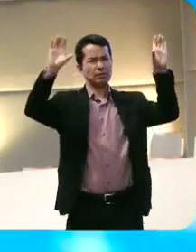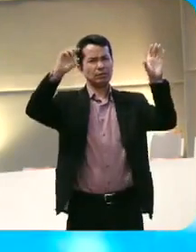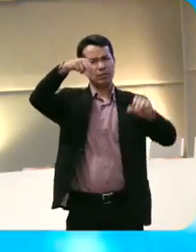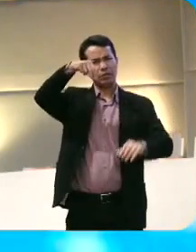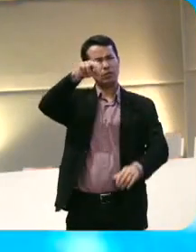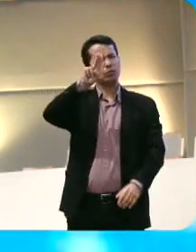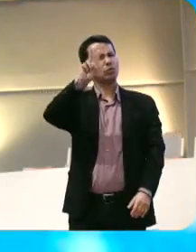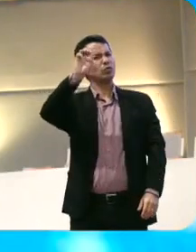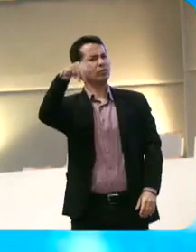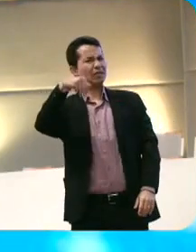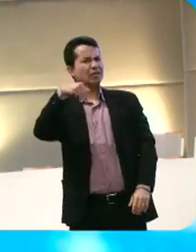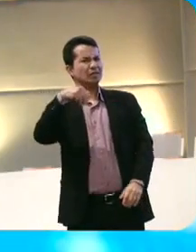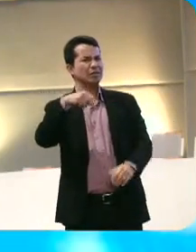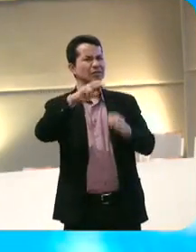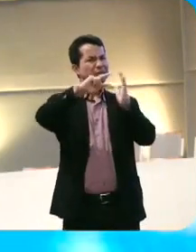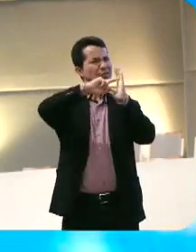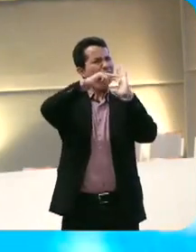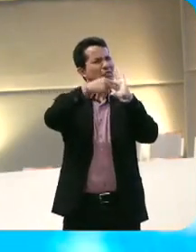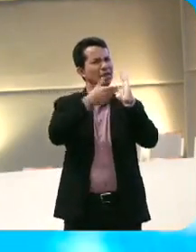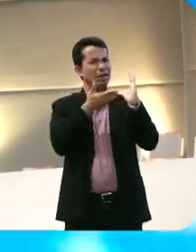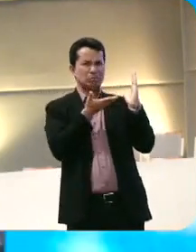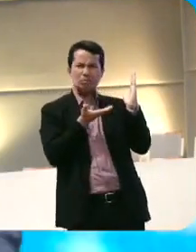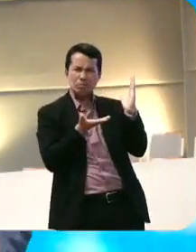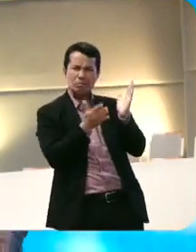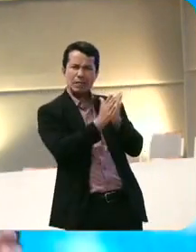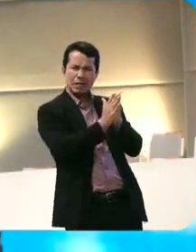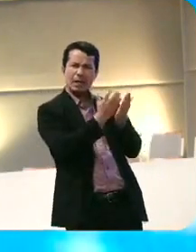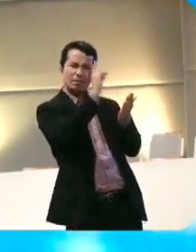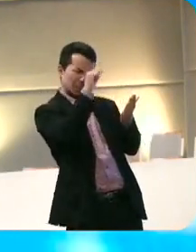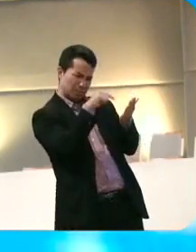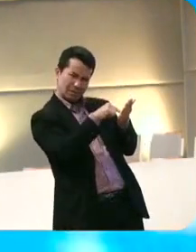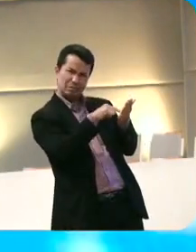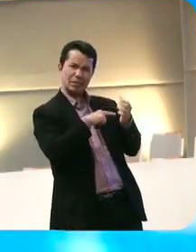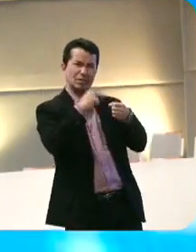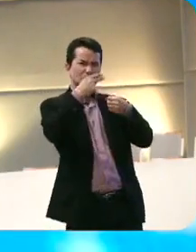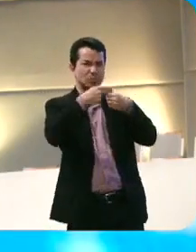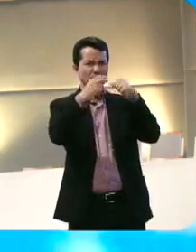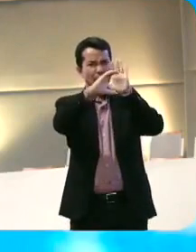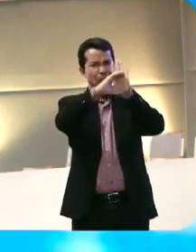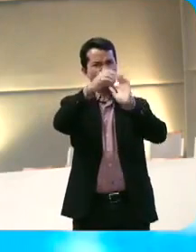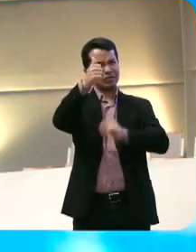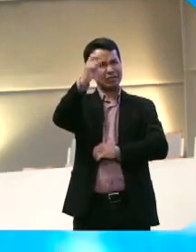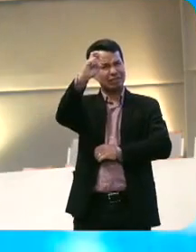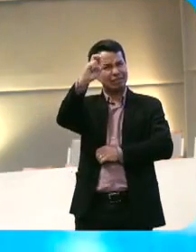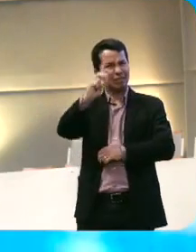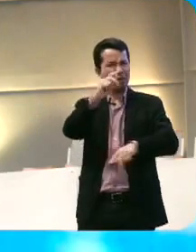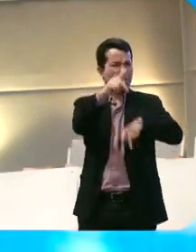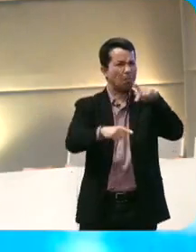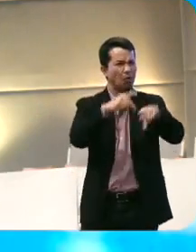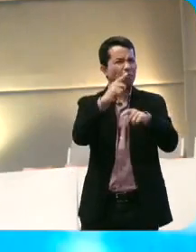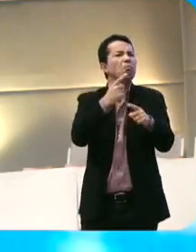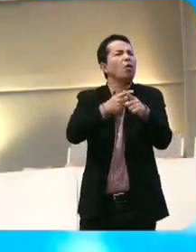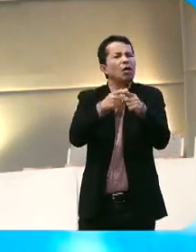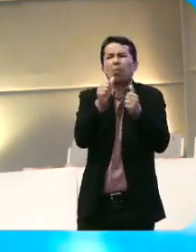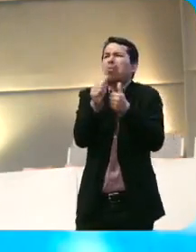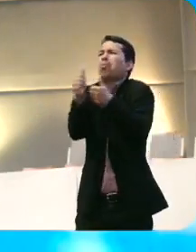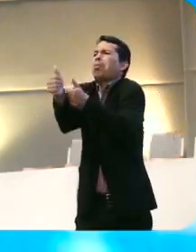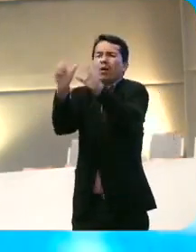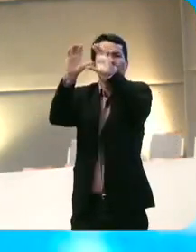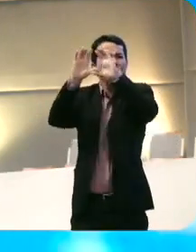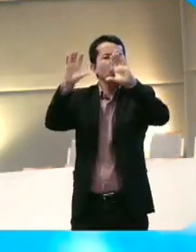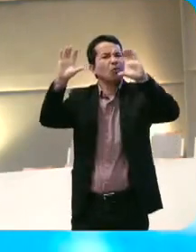Por que essa comunidade inteira literalmente a buscava? E olha, quando eu comecei